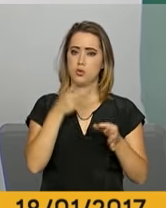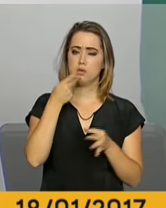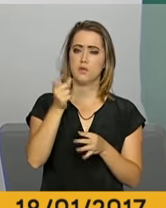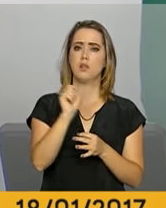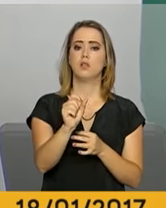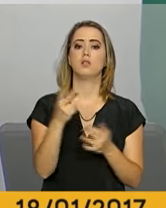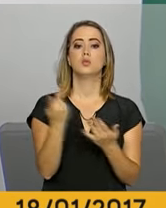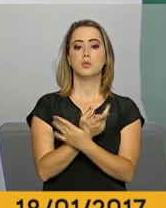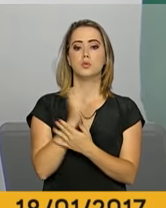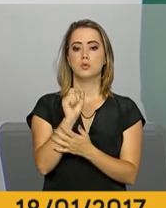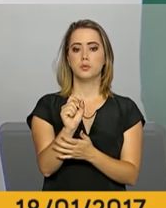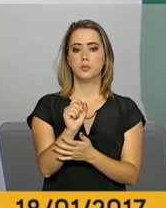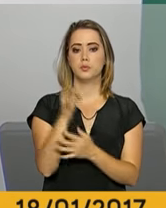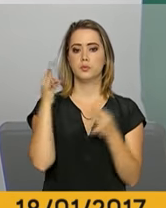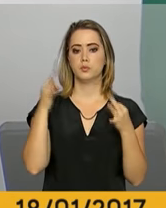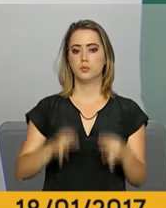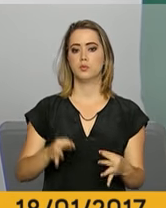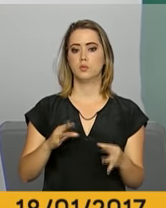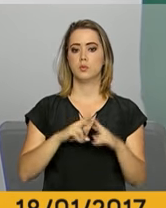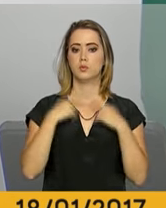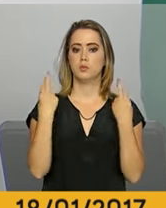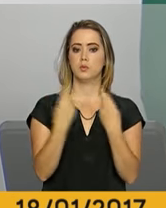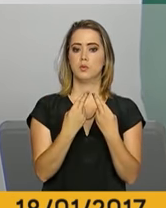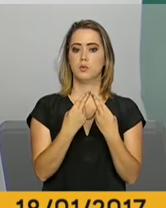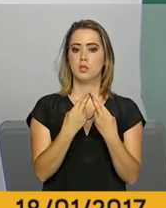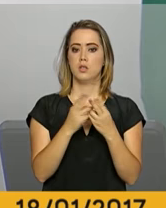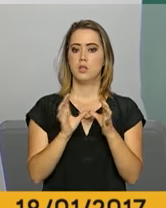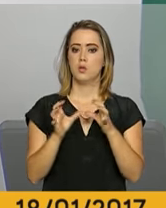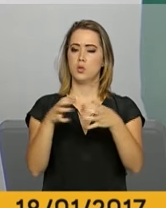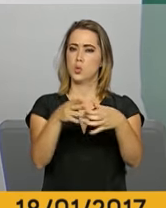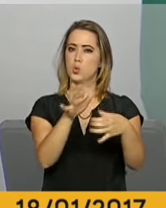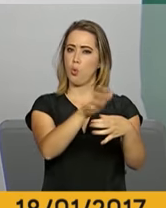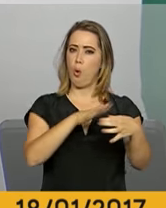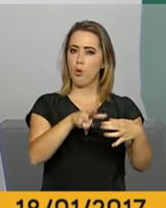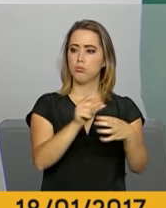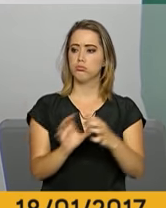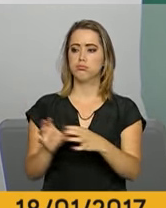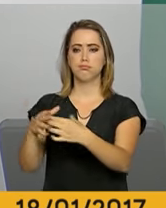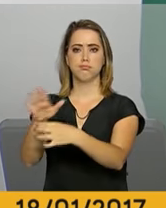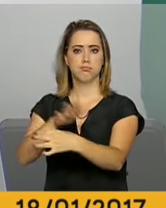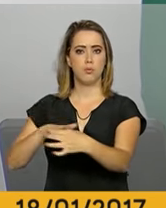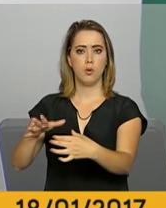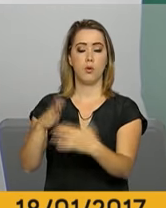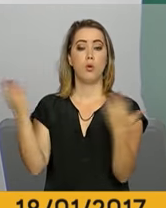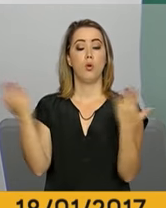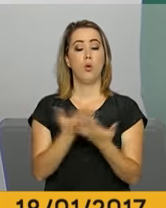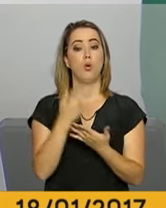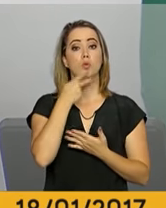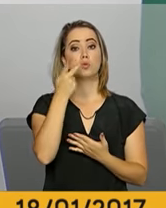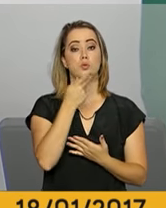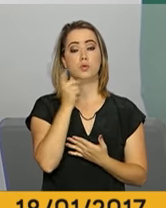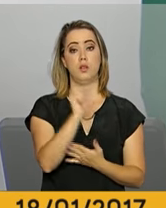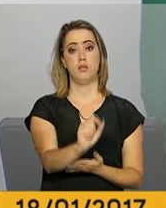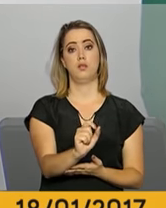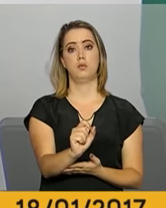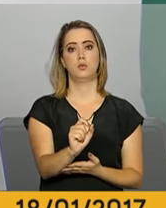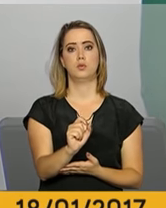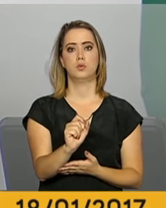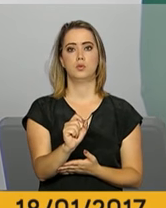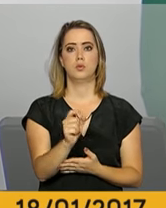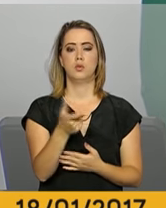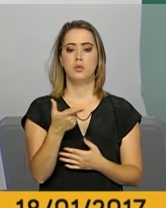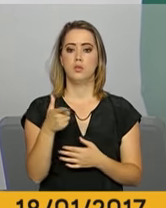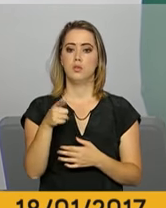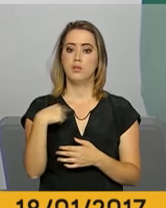será seguramente, fazer reuniões parcelares. Então, hoje falamos nós outros